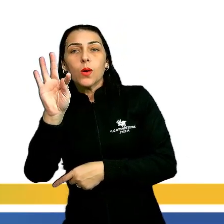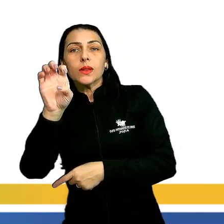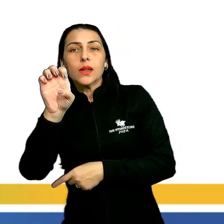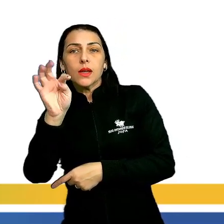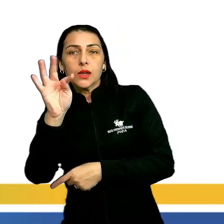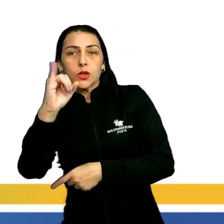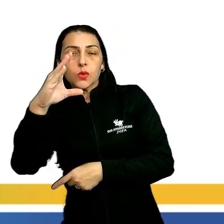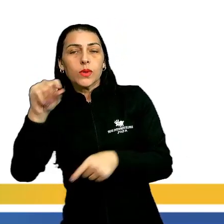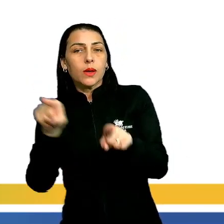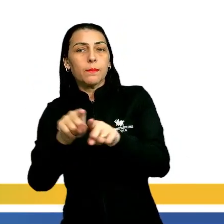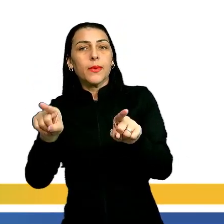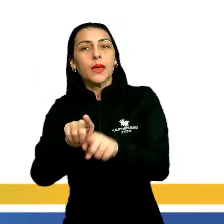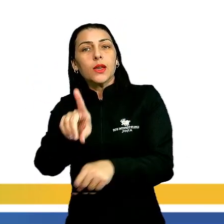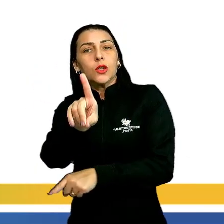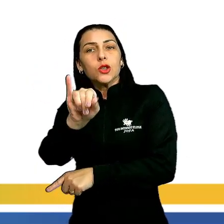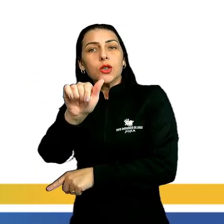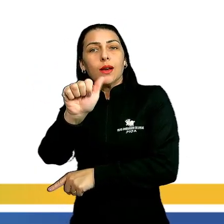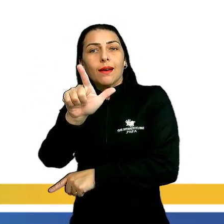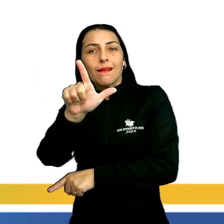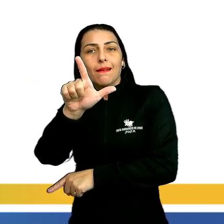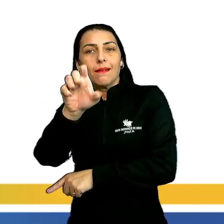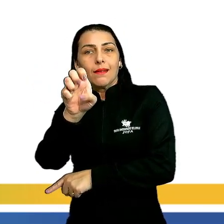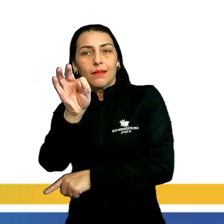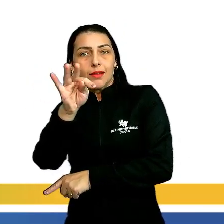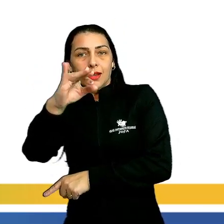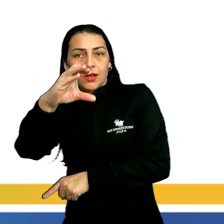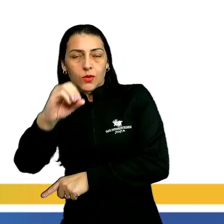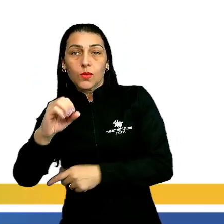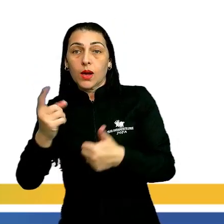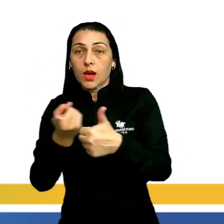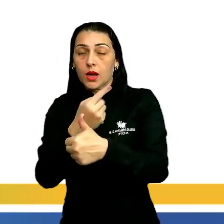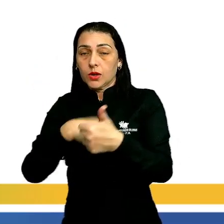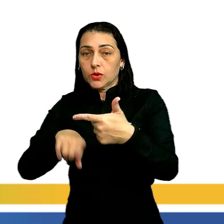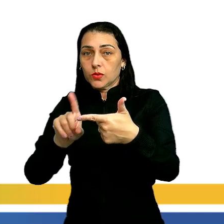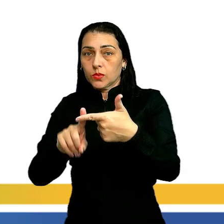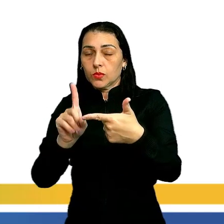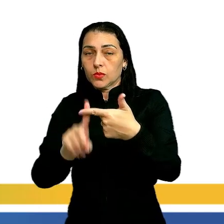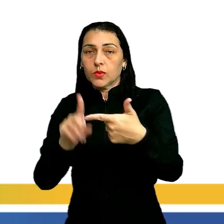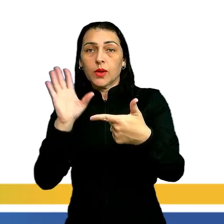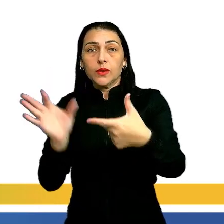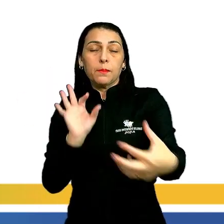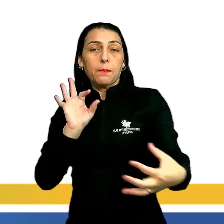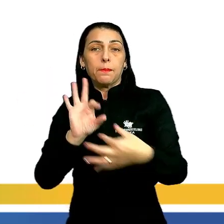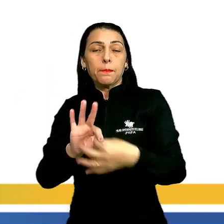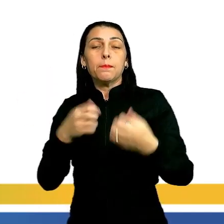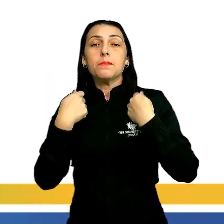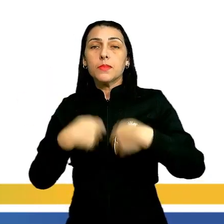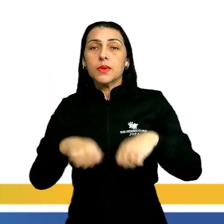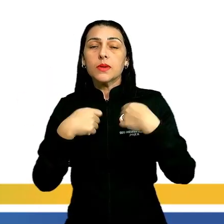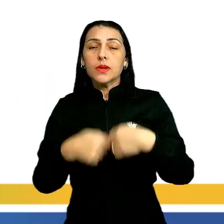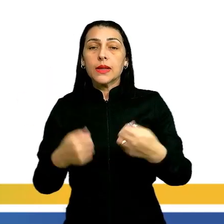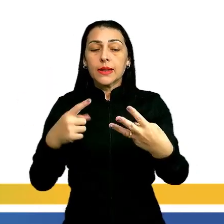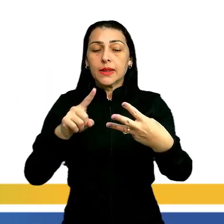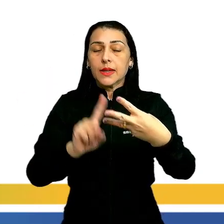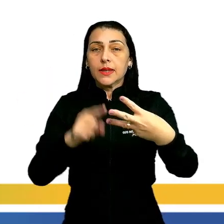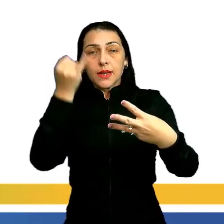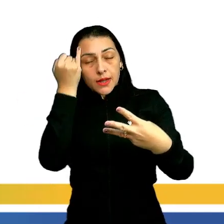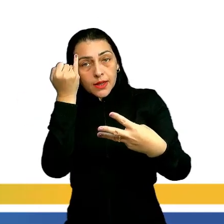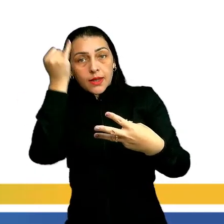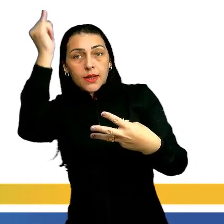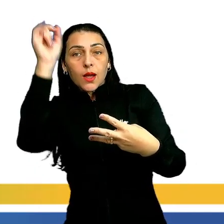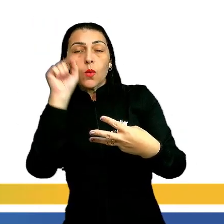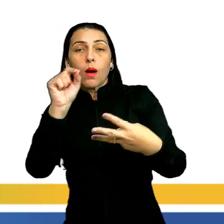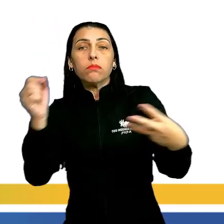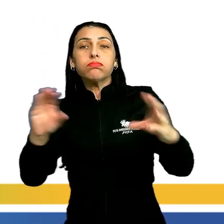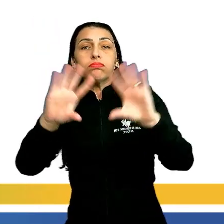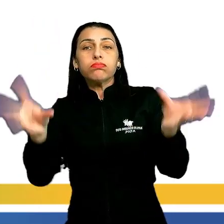dialético. Agora, conforme o pensamento de Aristóteles, as duas premissas deveriam se unir para formar a terceira ideia, que seria